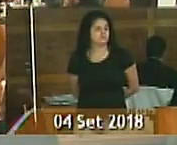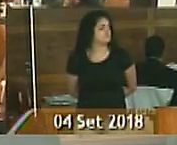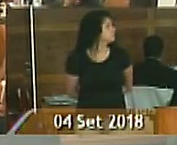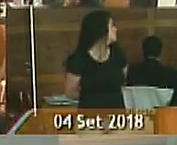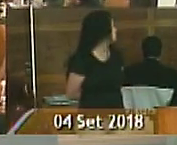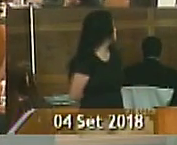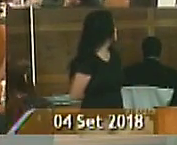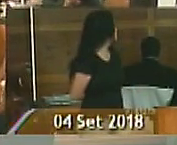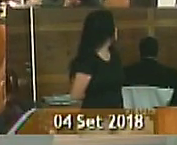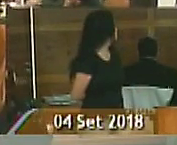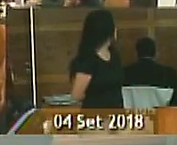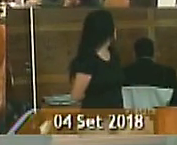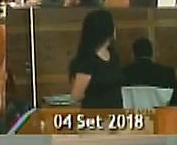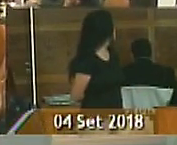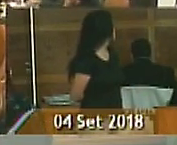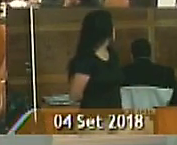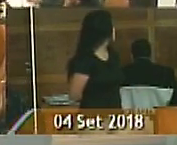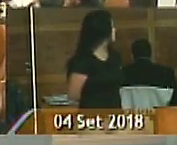Léo, deixa comigo.